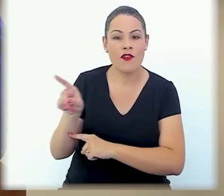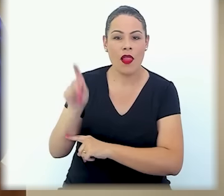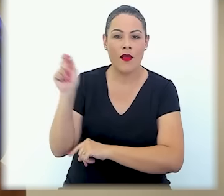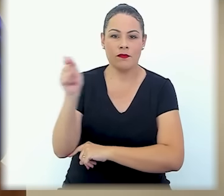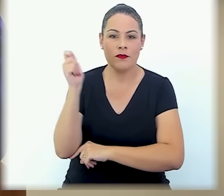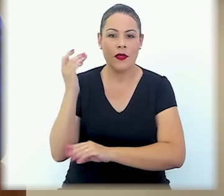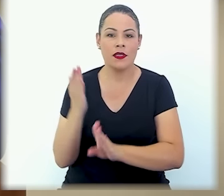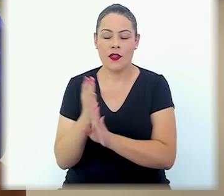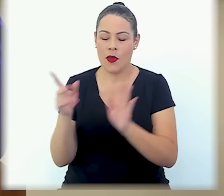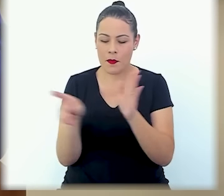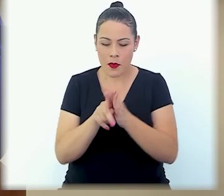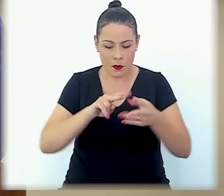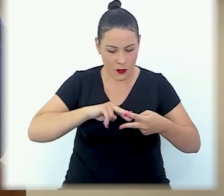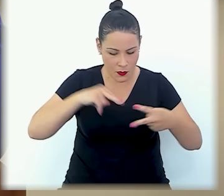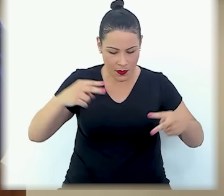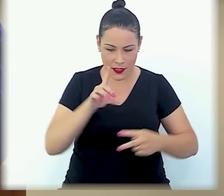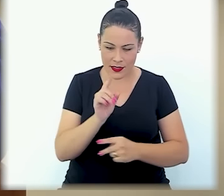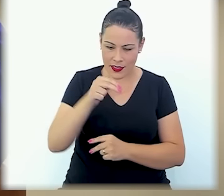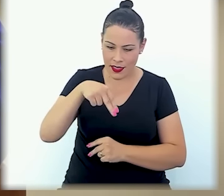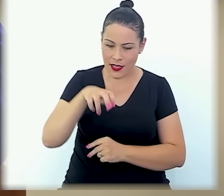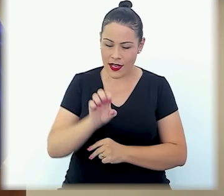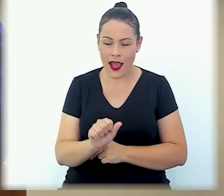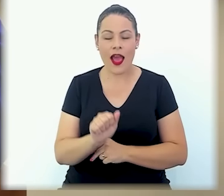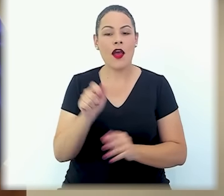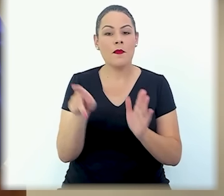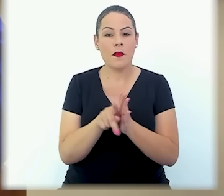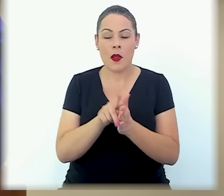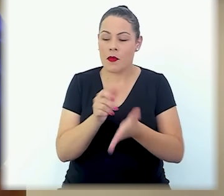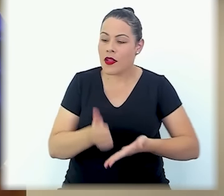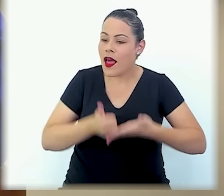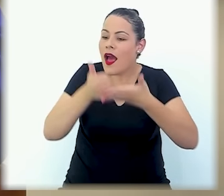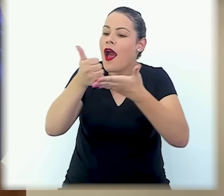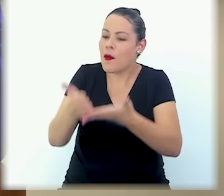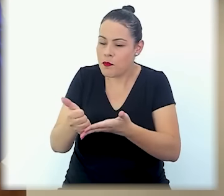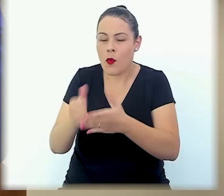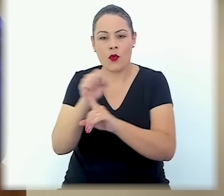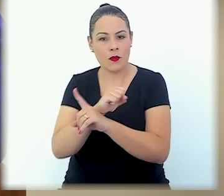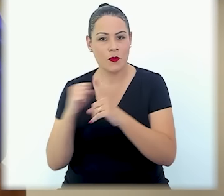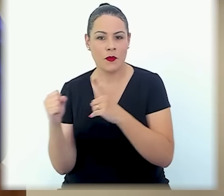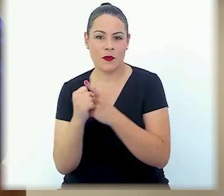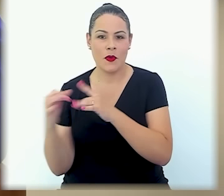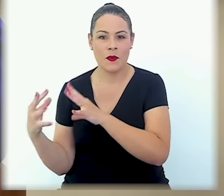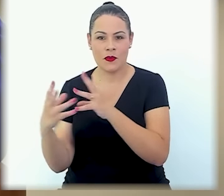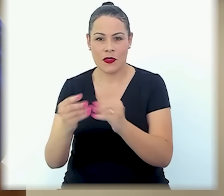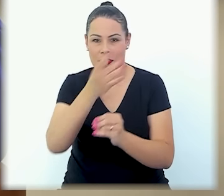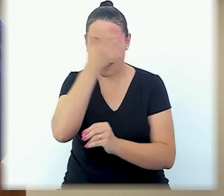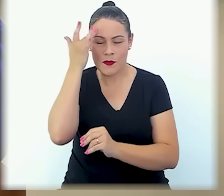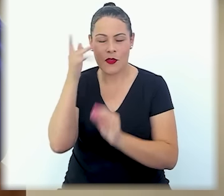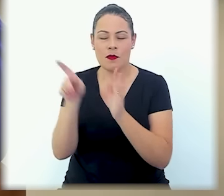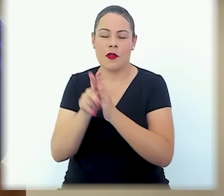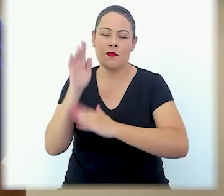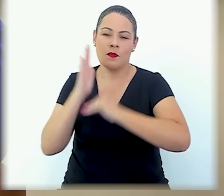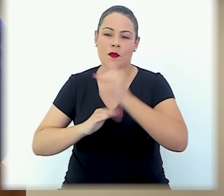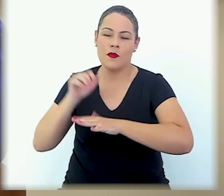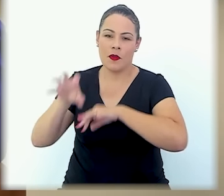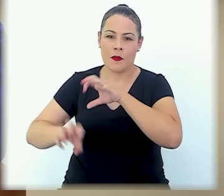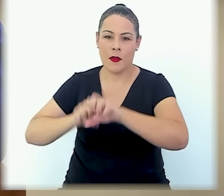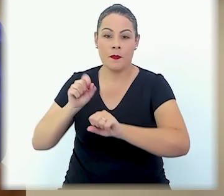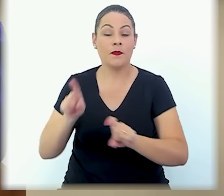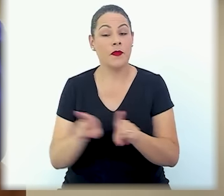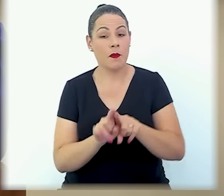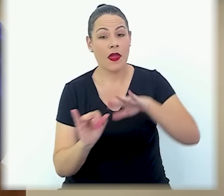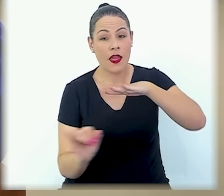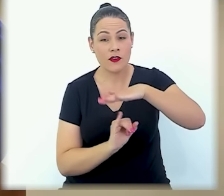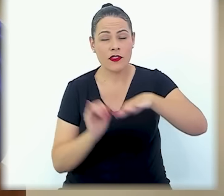esse DNA também, né, de apoio social aos catadores e catadoras de material reciclável. Além disso, né, nós estamos aí, a ANCAT, ela